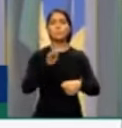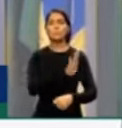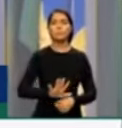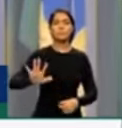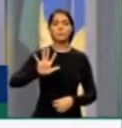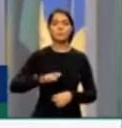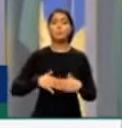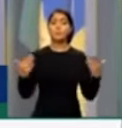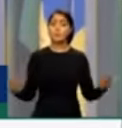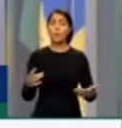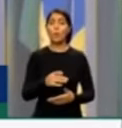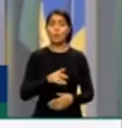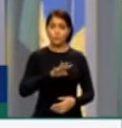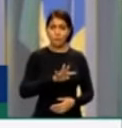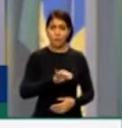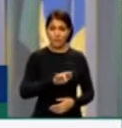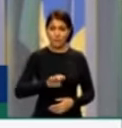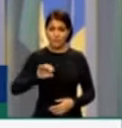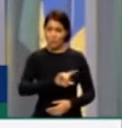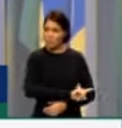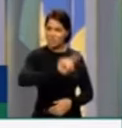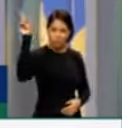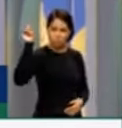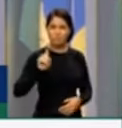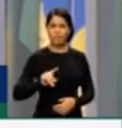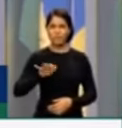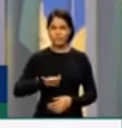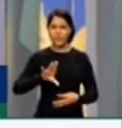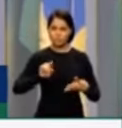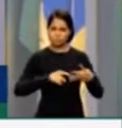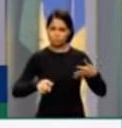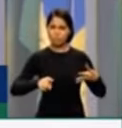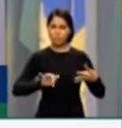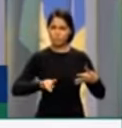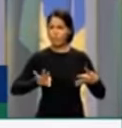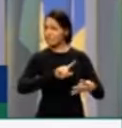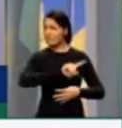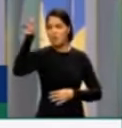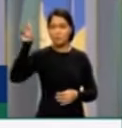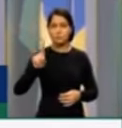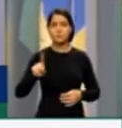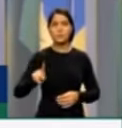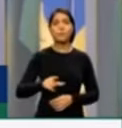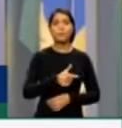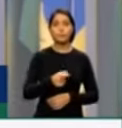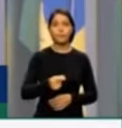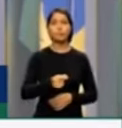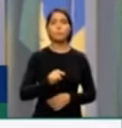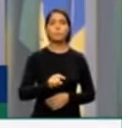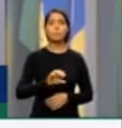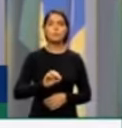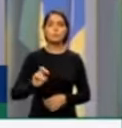não há objeto do rateio dos precatórios do fundef não ao veto 48. 20.00